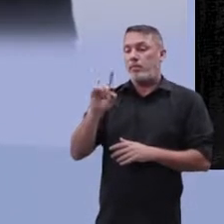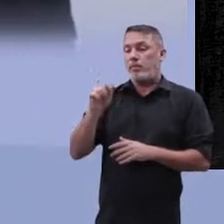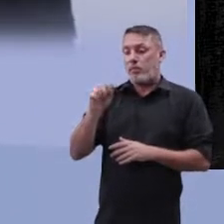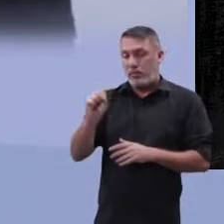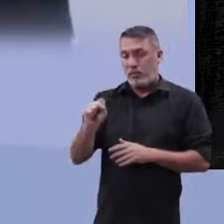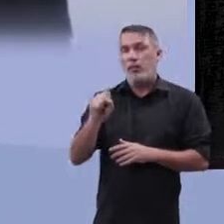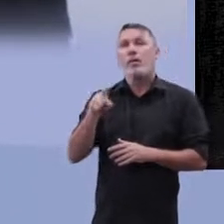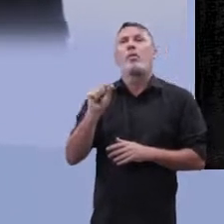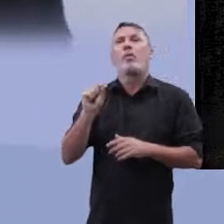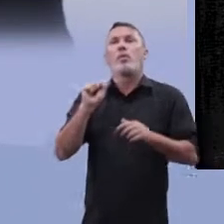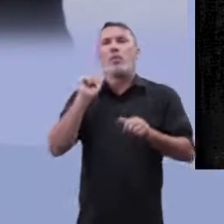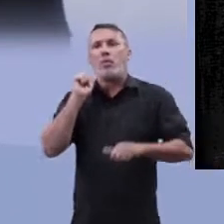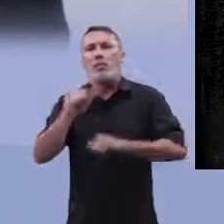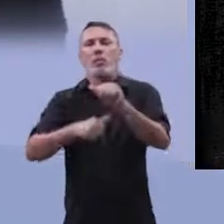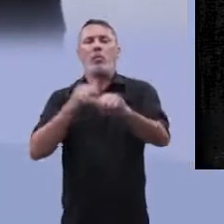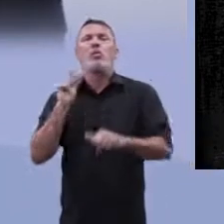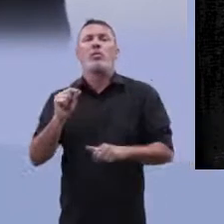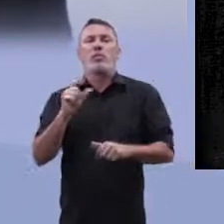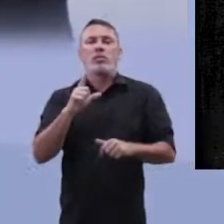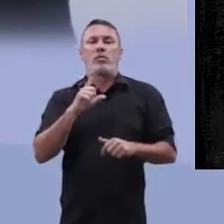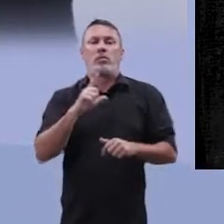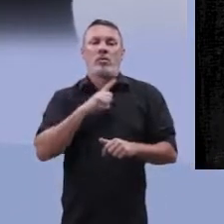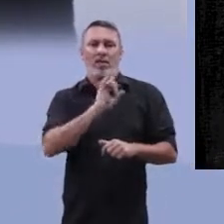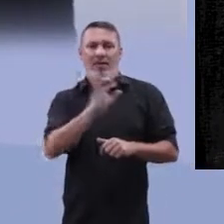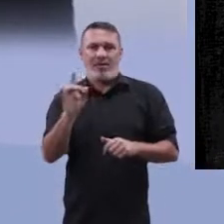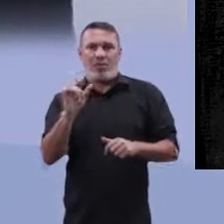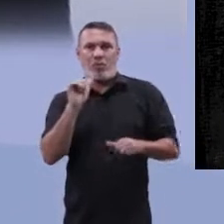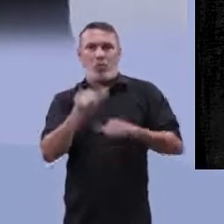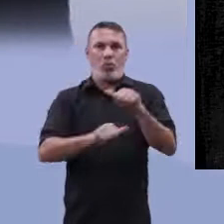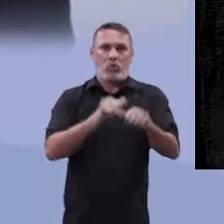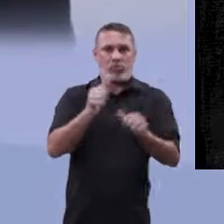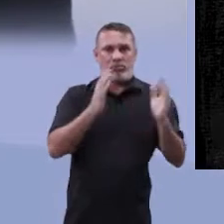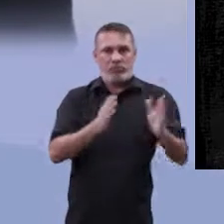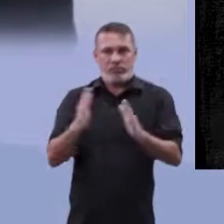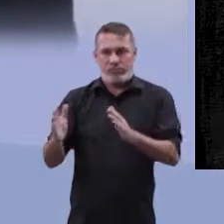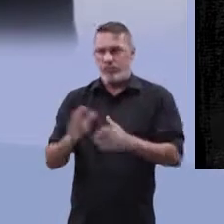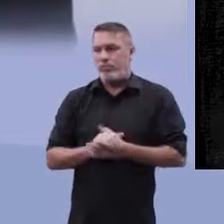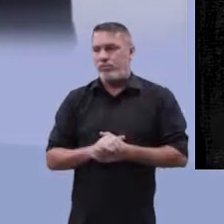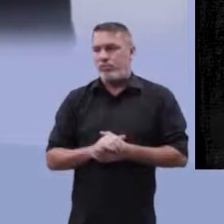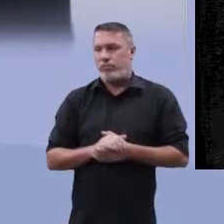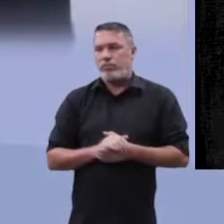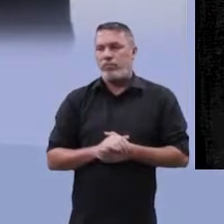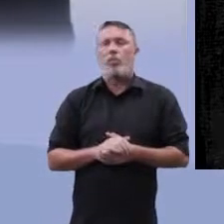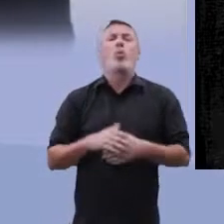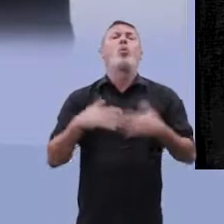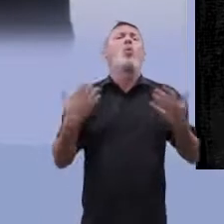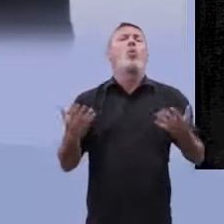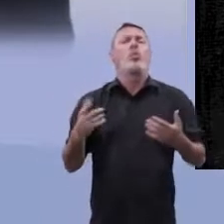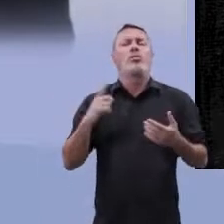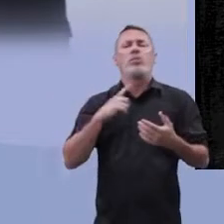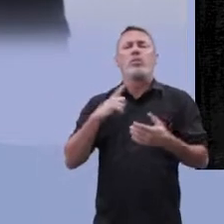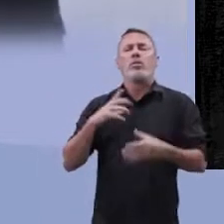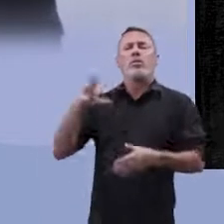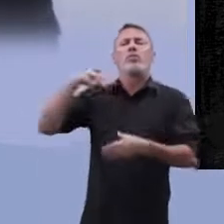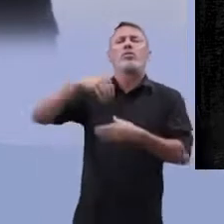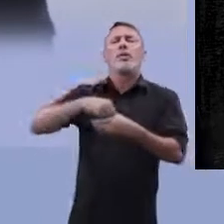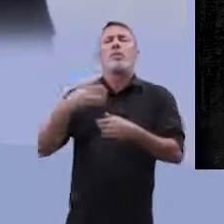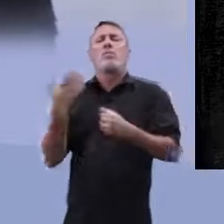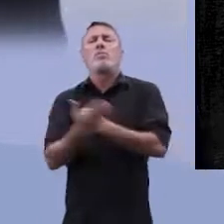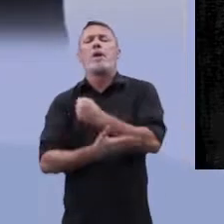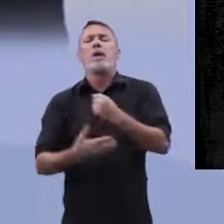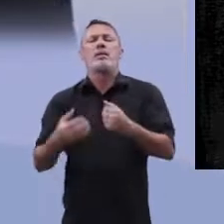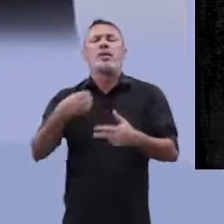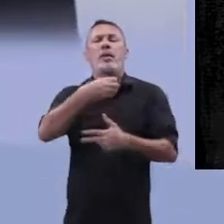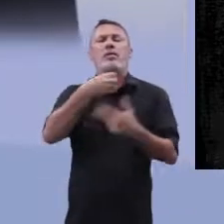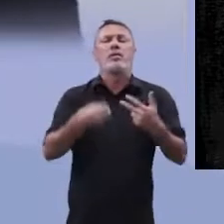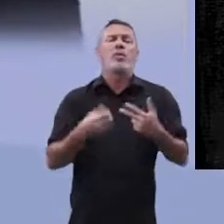você vai ter que calcular, transformar unidades de medidas. Pegou a visão, meu hacker? Quais são as